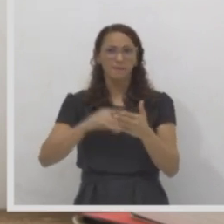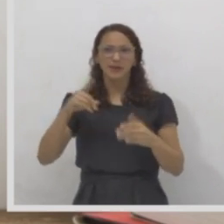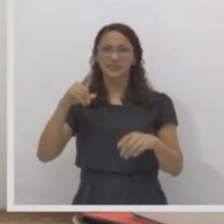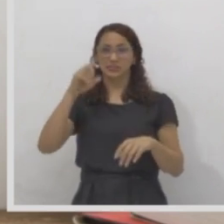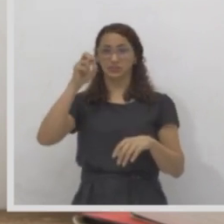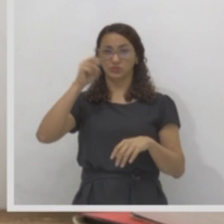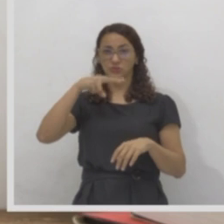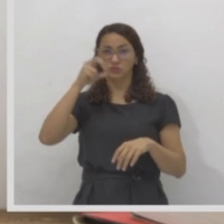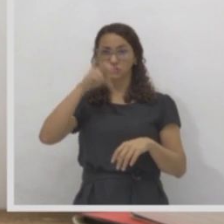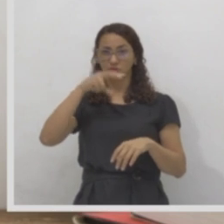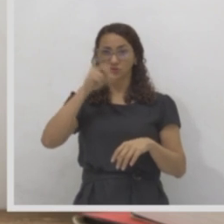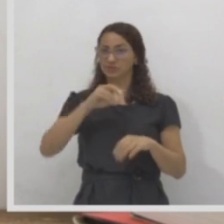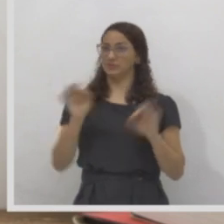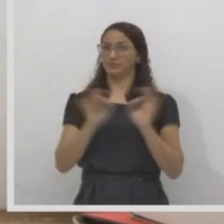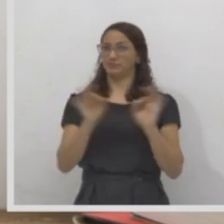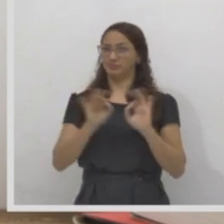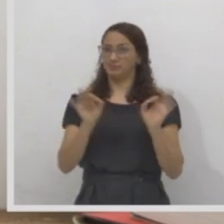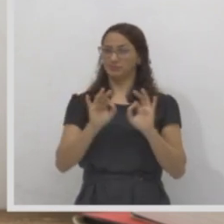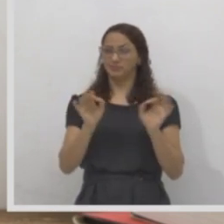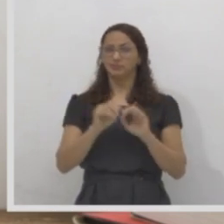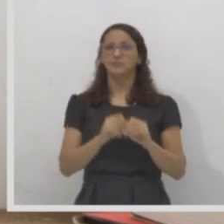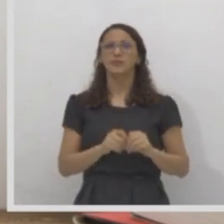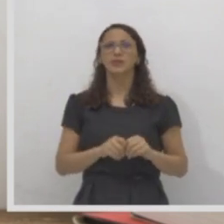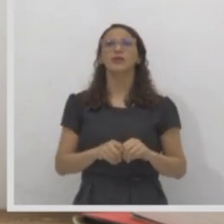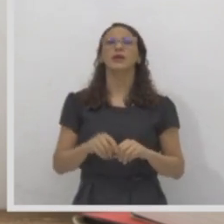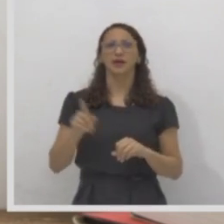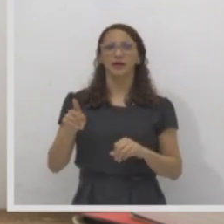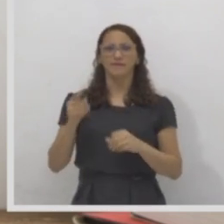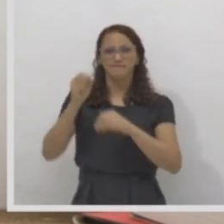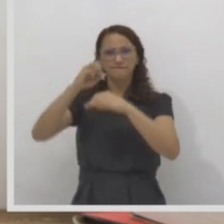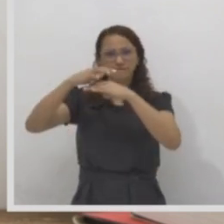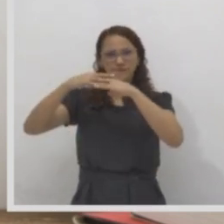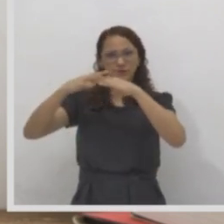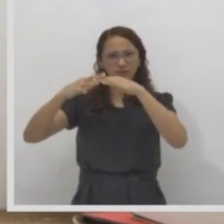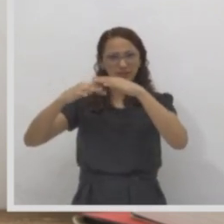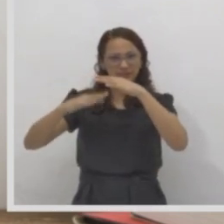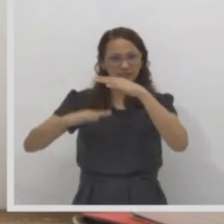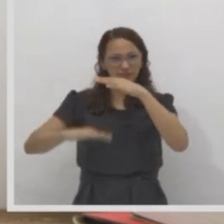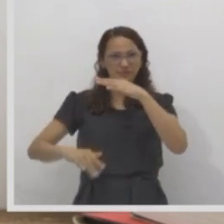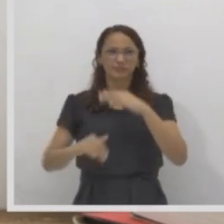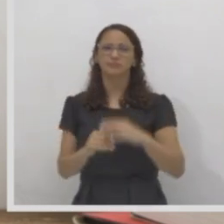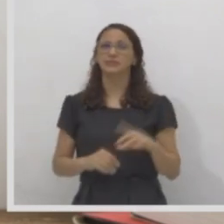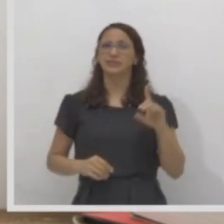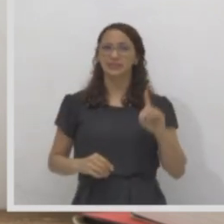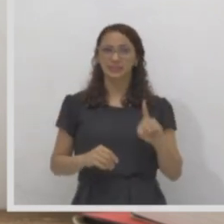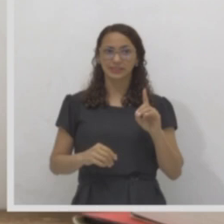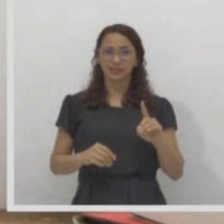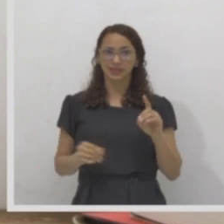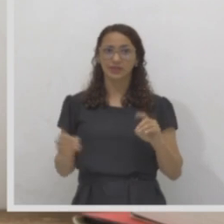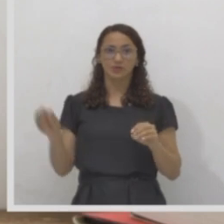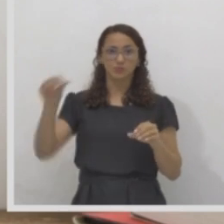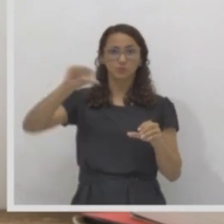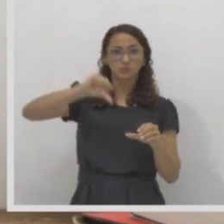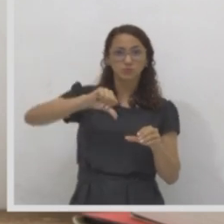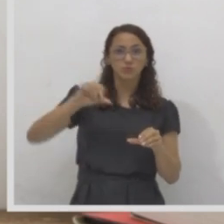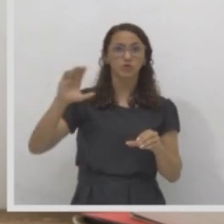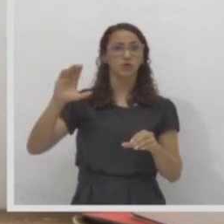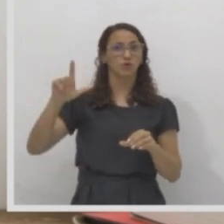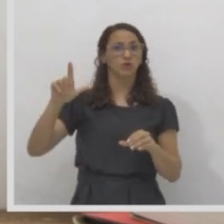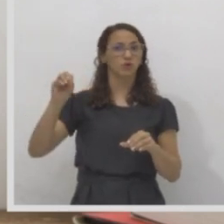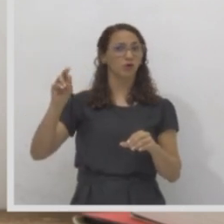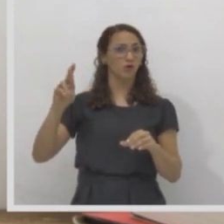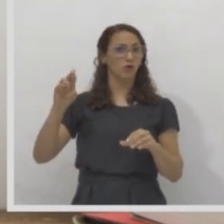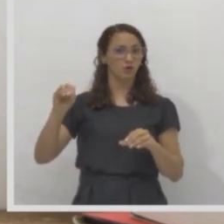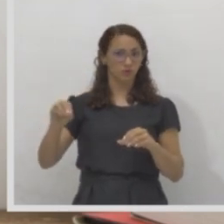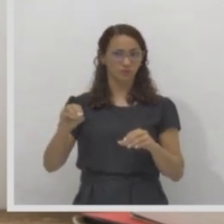D, substância que elimina os micro-organismos é o cloro. Conseguiu acertar? Estava bem fácil, né? Vamos seguindo a nossa